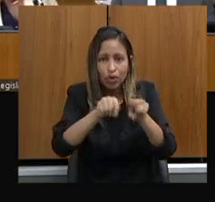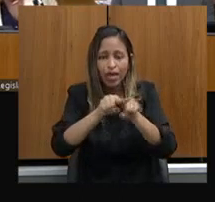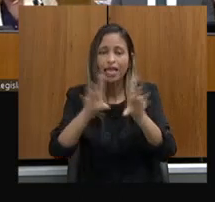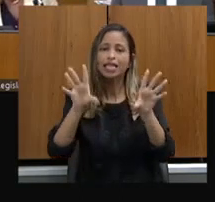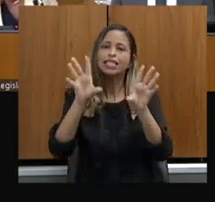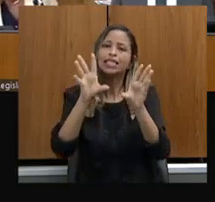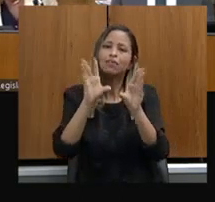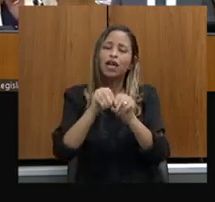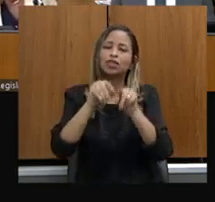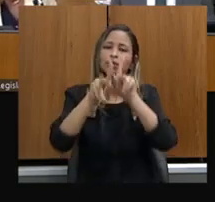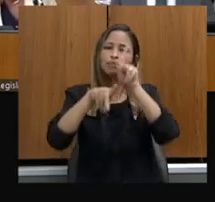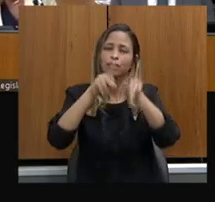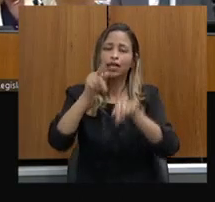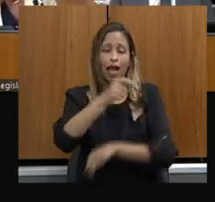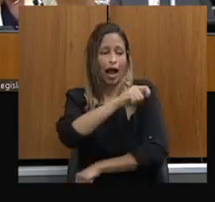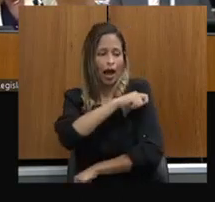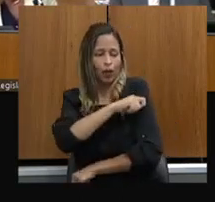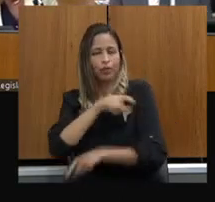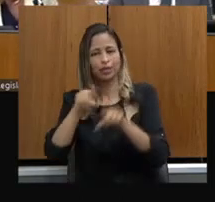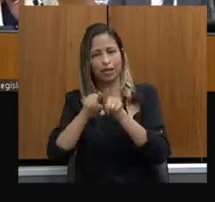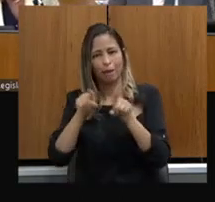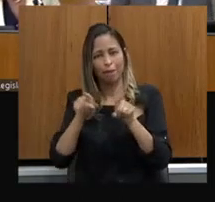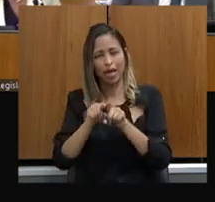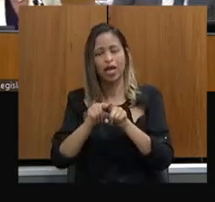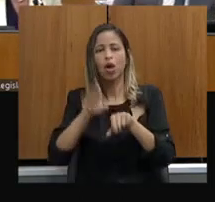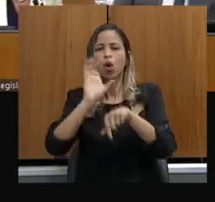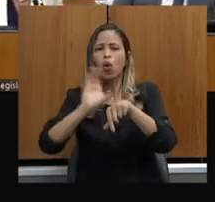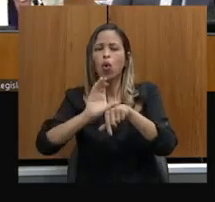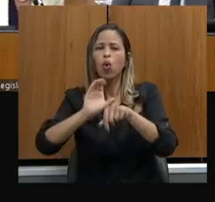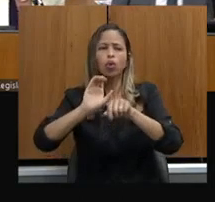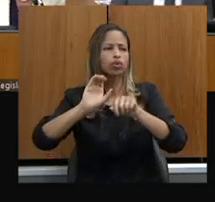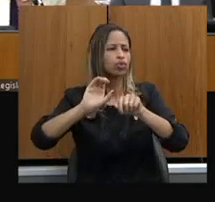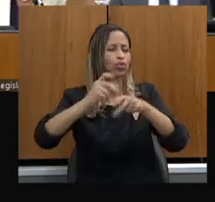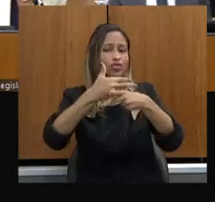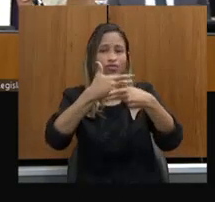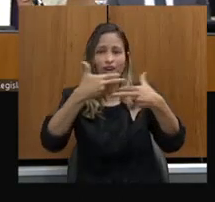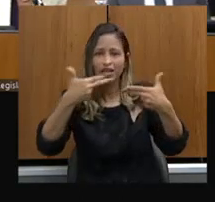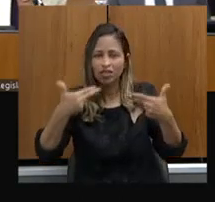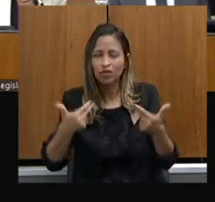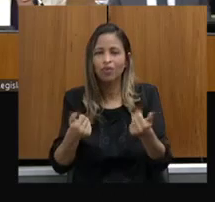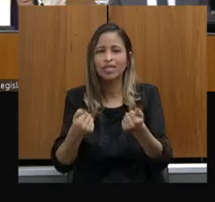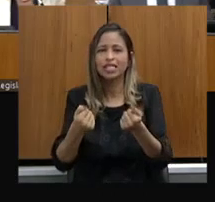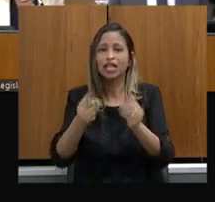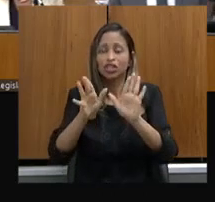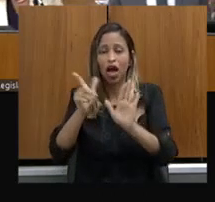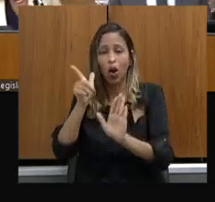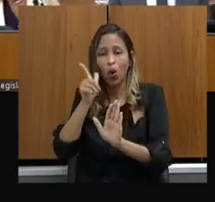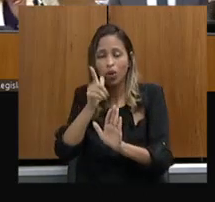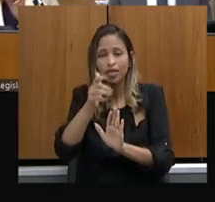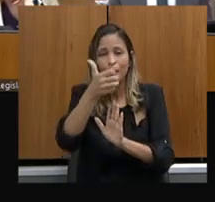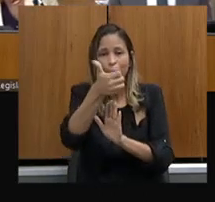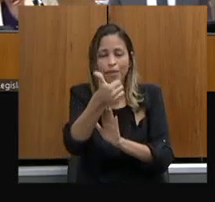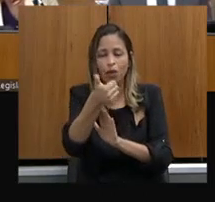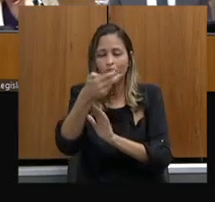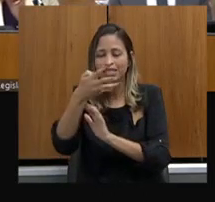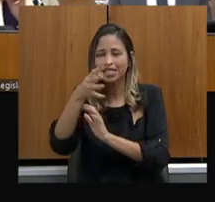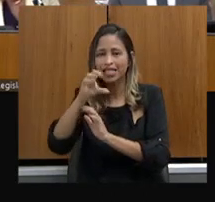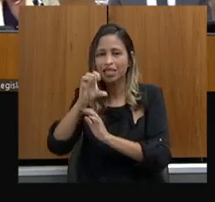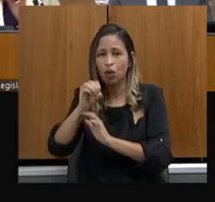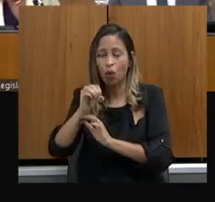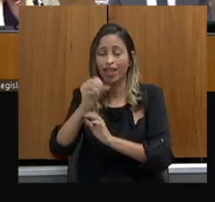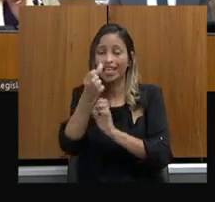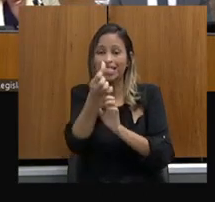simplificação para servidores e alunos Então são cursos eventos e a gente já alcançou 1456